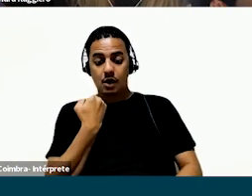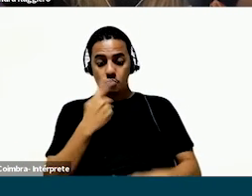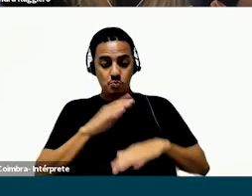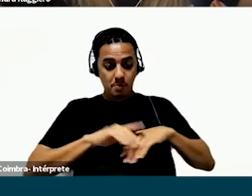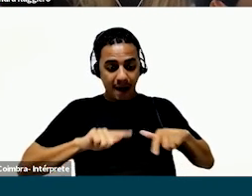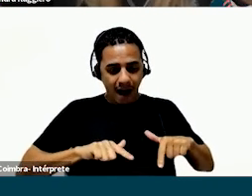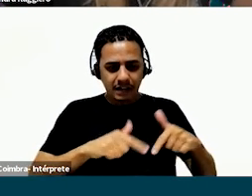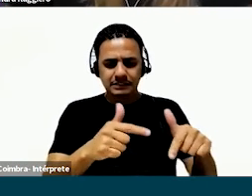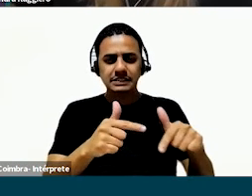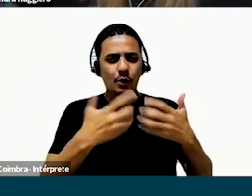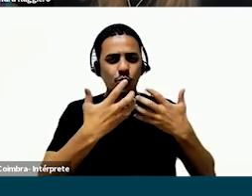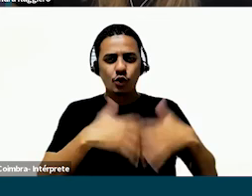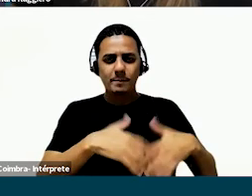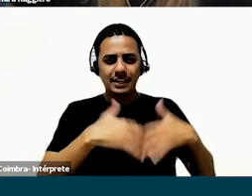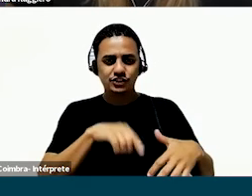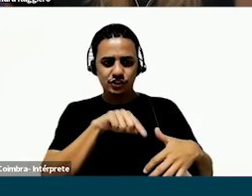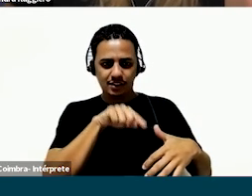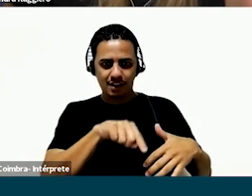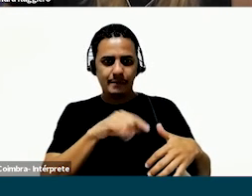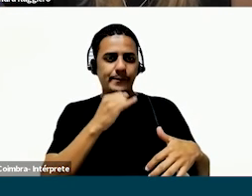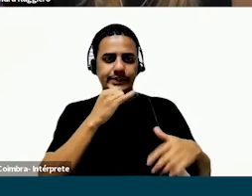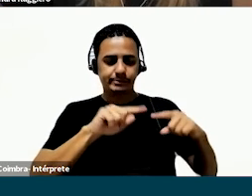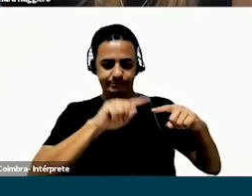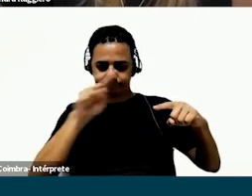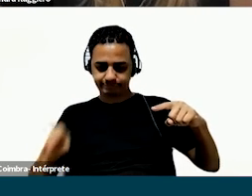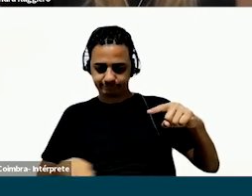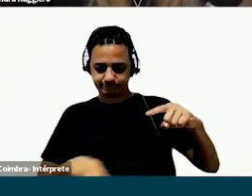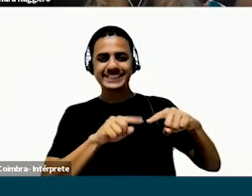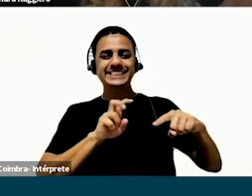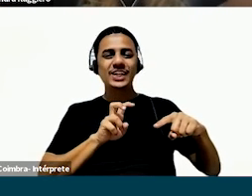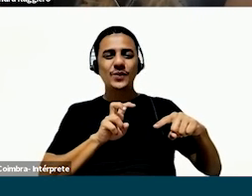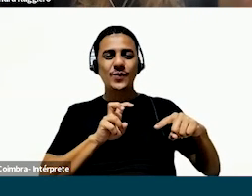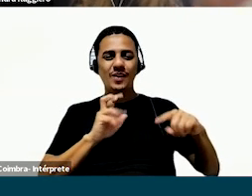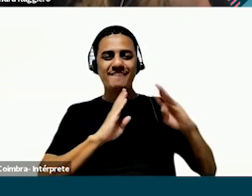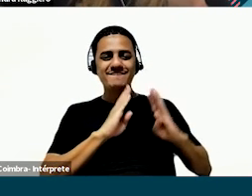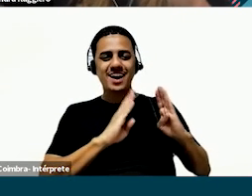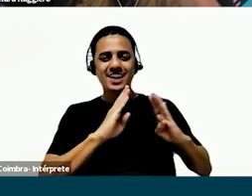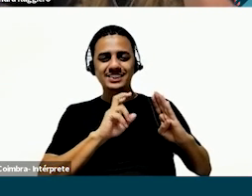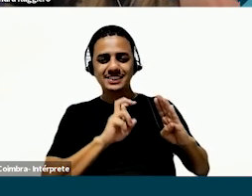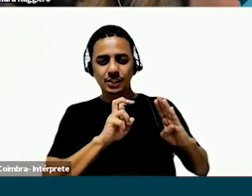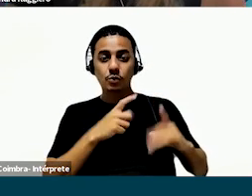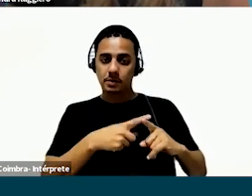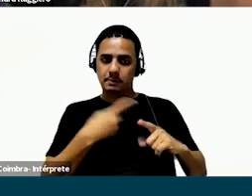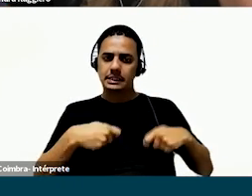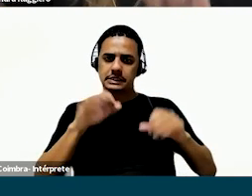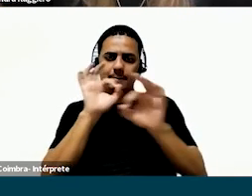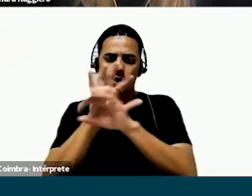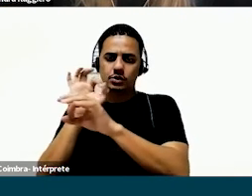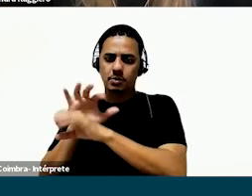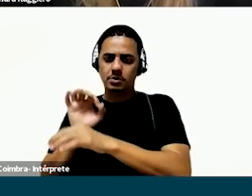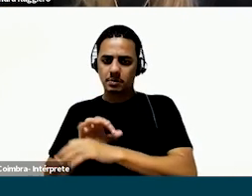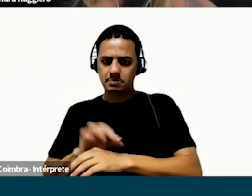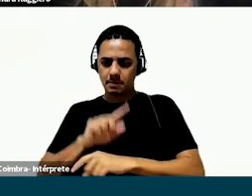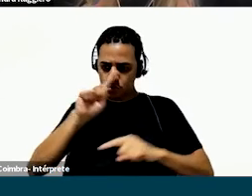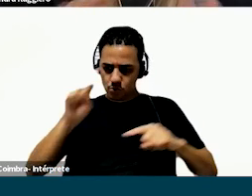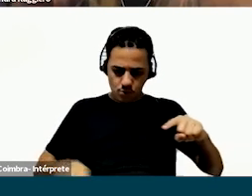uma ação totalmente automatizada lá na fase número 5, porque você precisa passar por todo o restante para chegar naquela